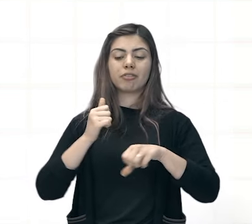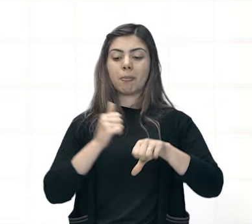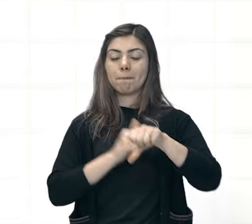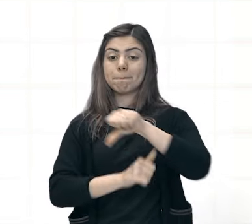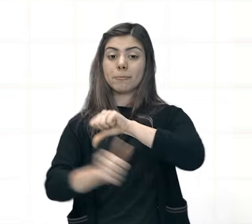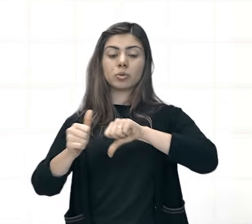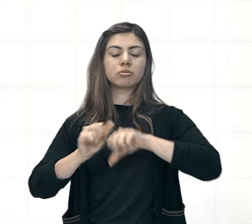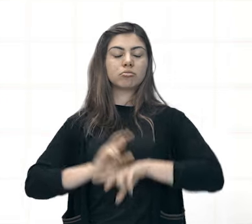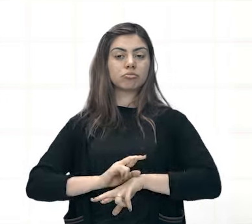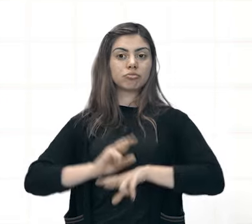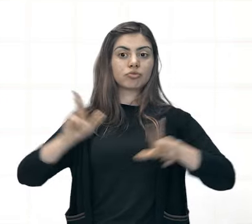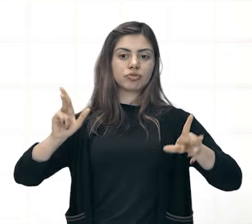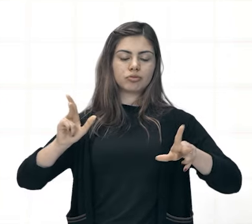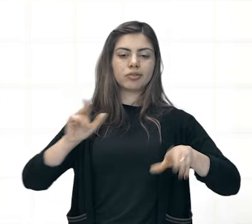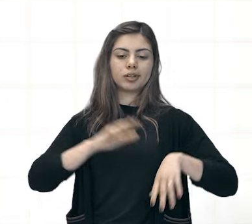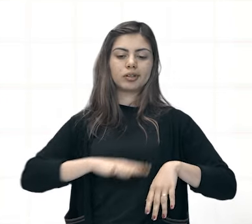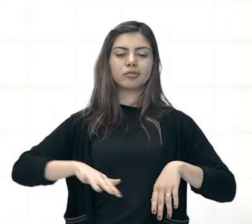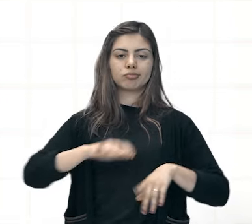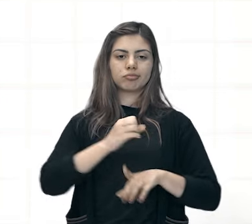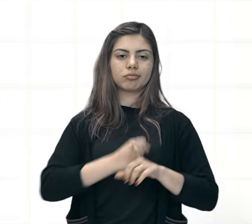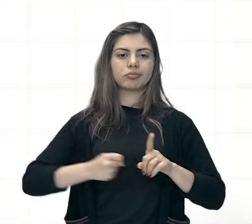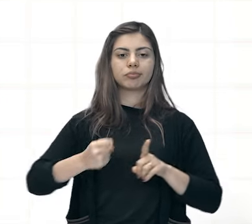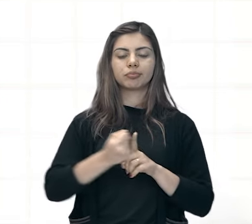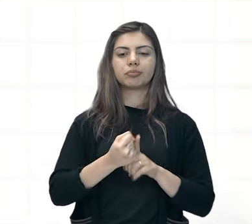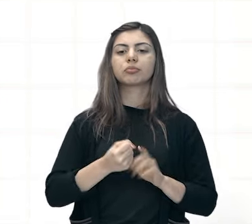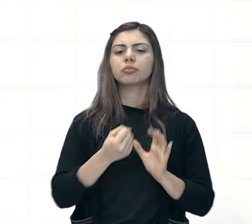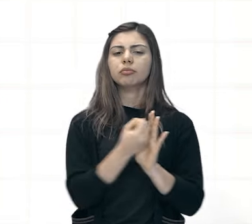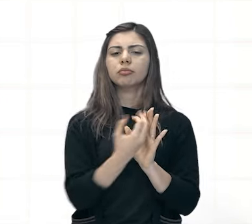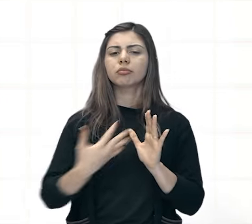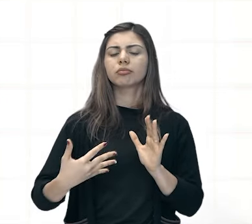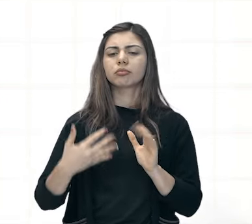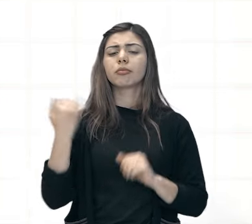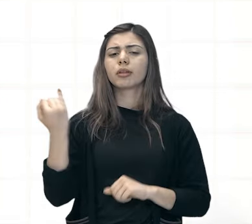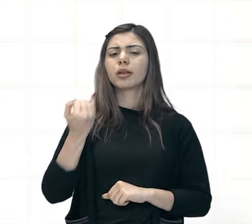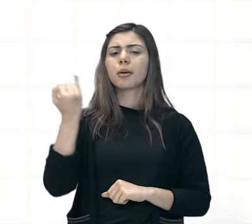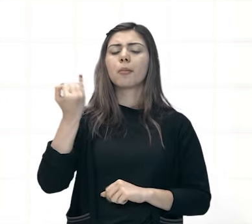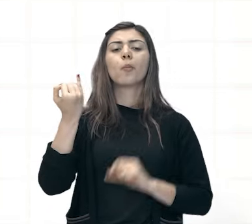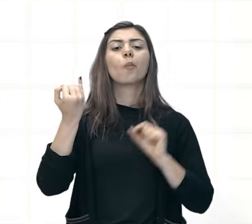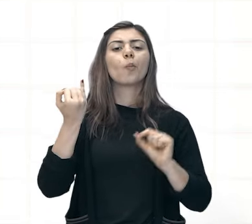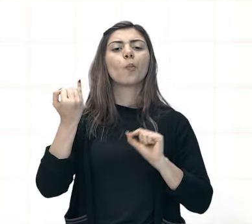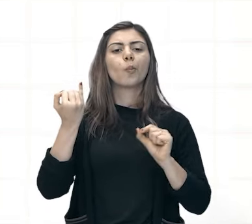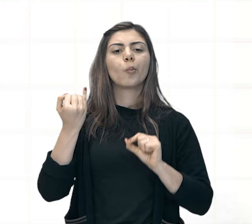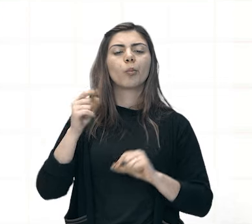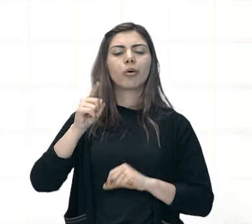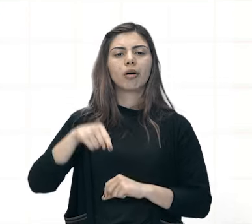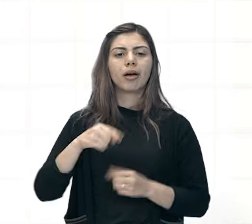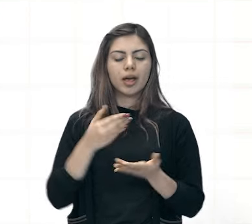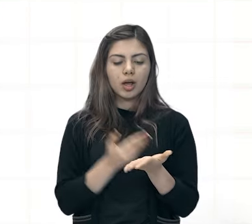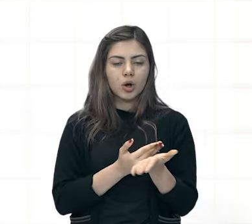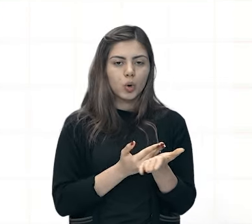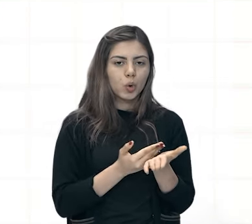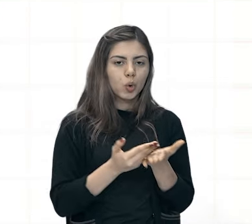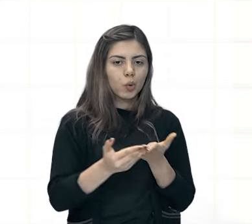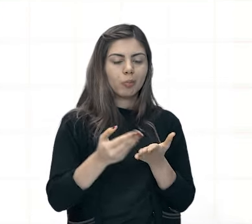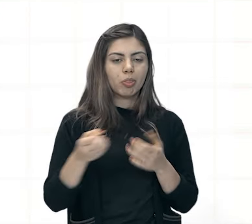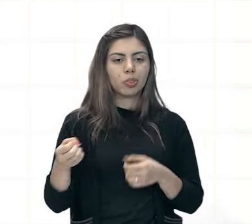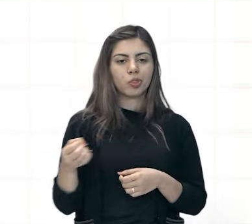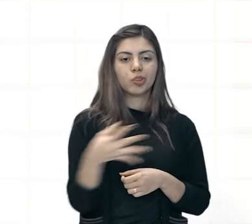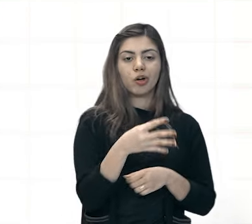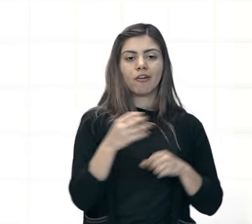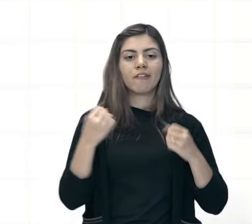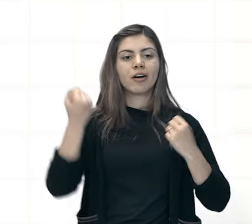a sociedade. E um dos aspectos mais importantes dessa revolução foi a introdução das fábricas e